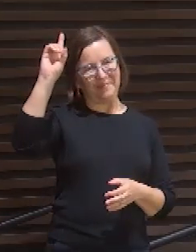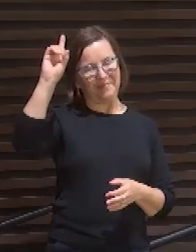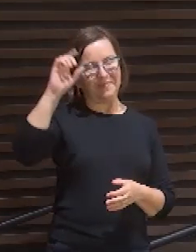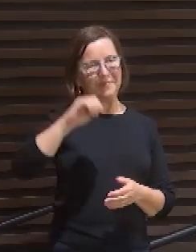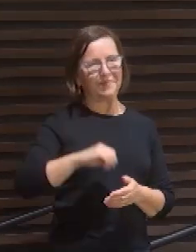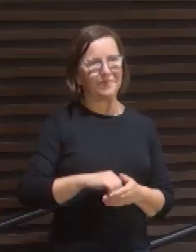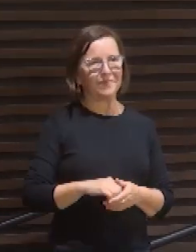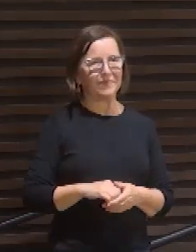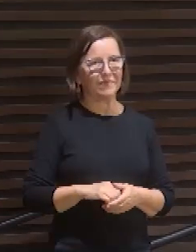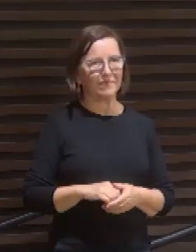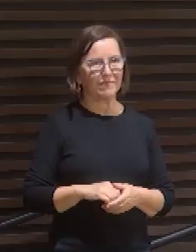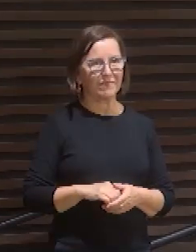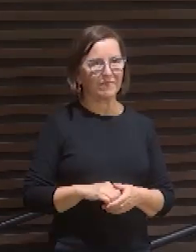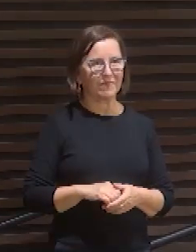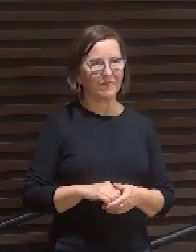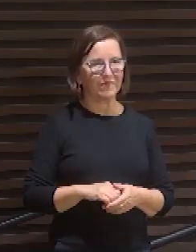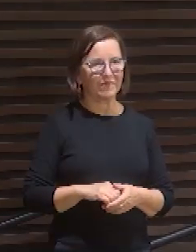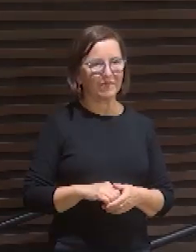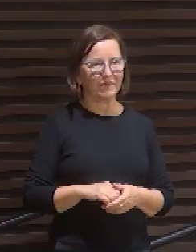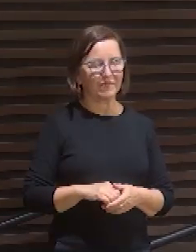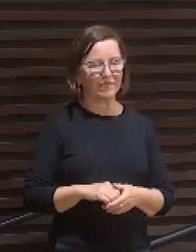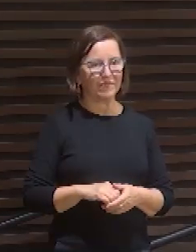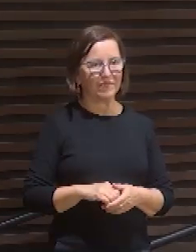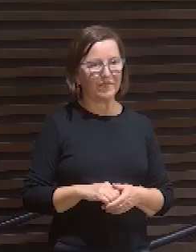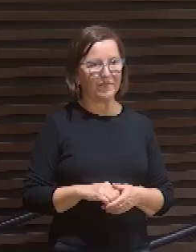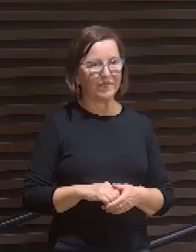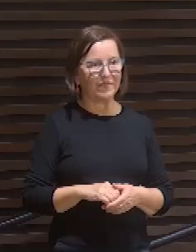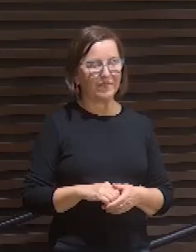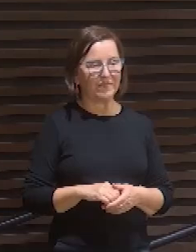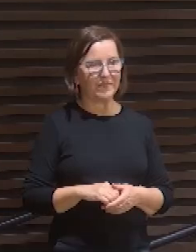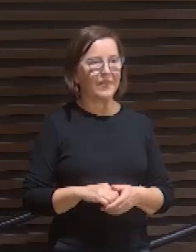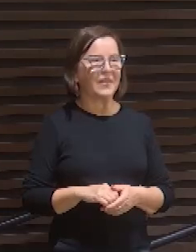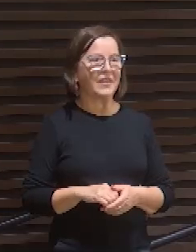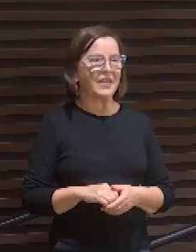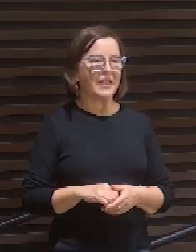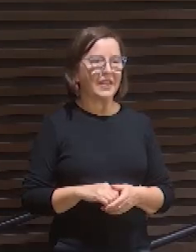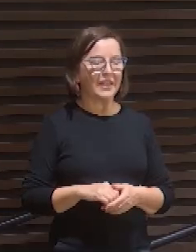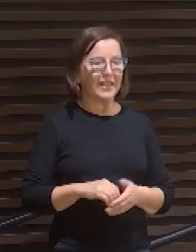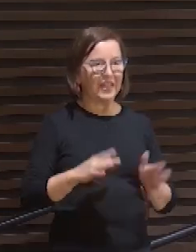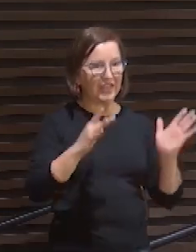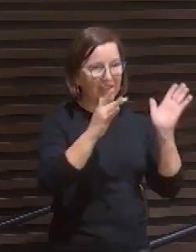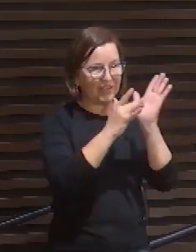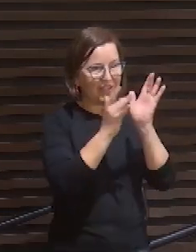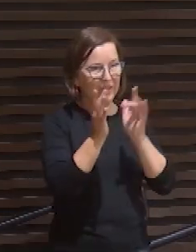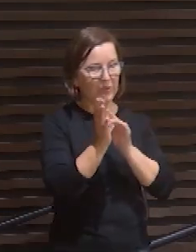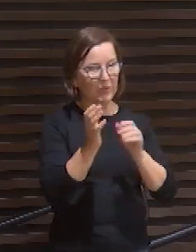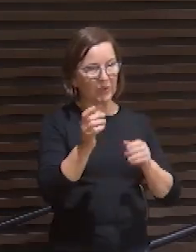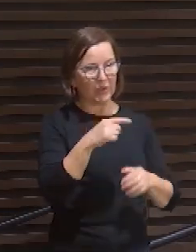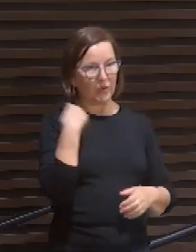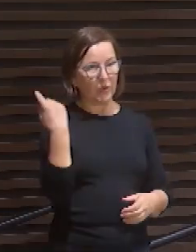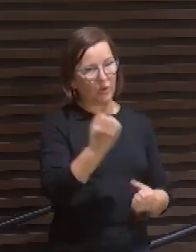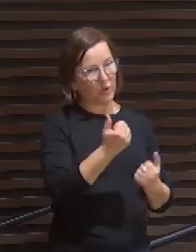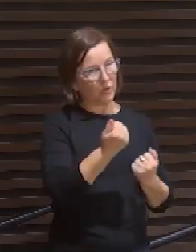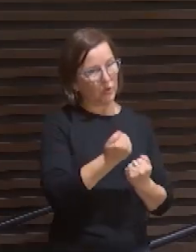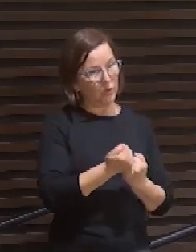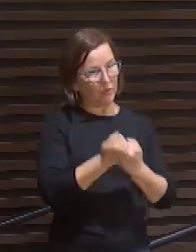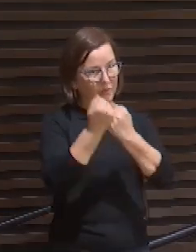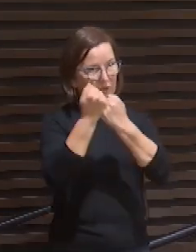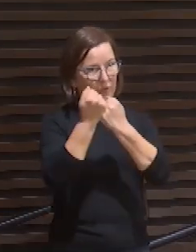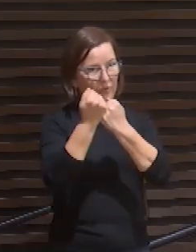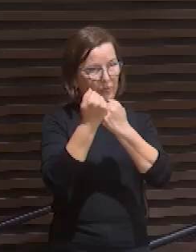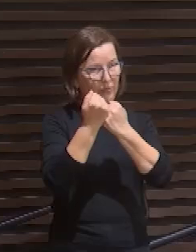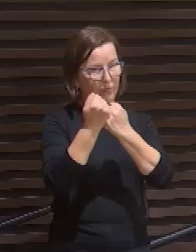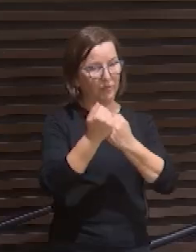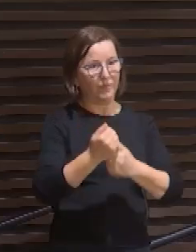Ele é visto como substituto penal, como exemplo moral,